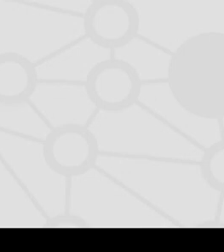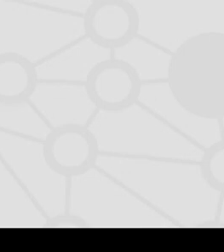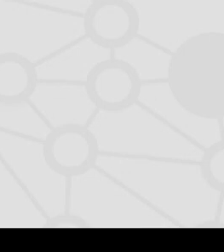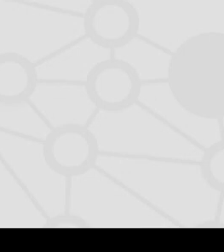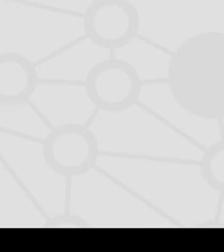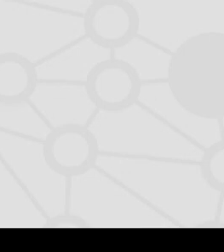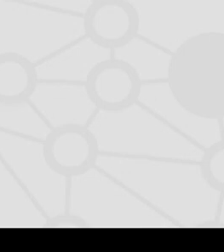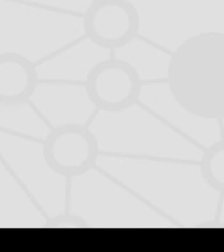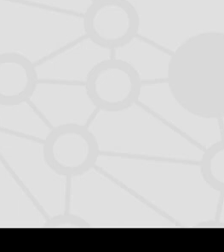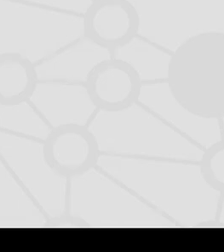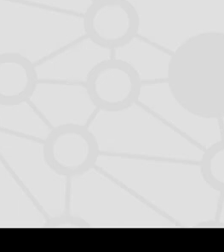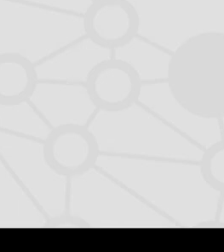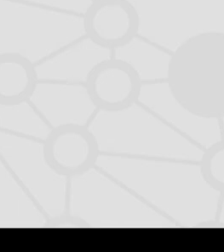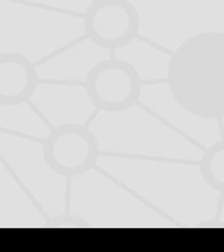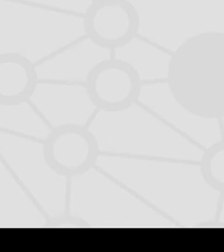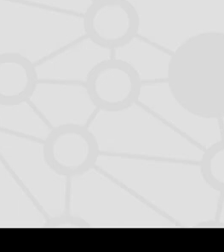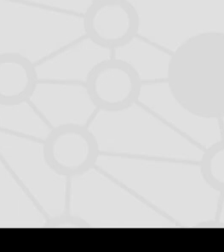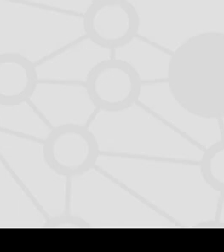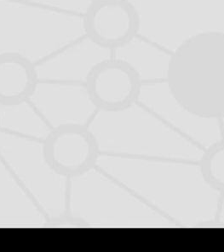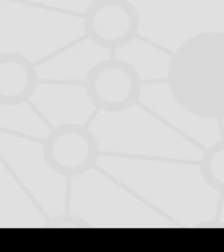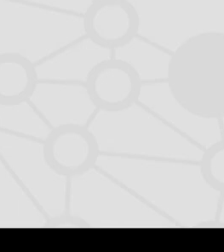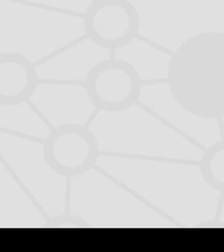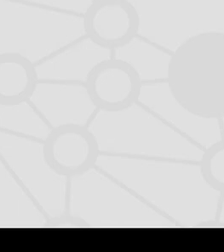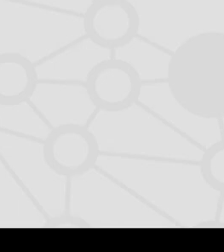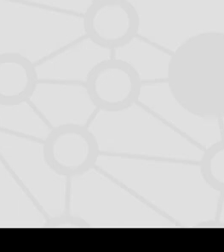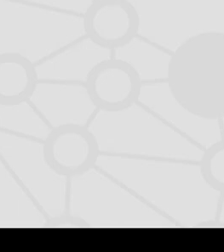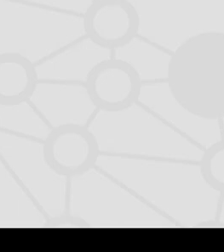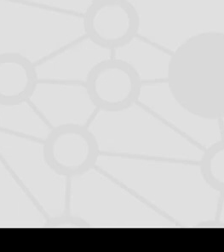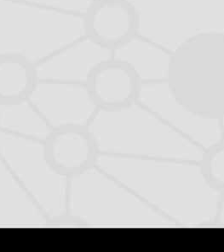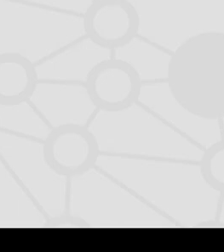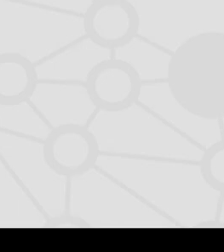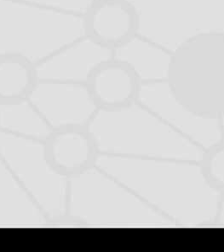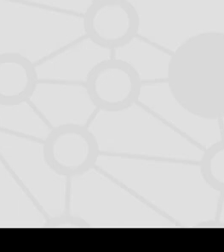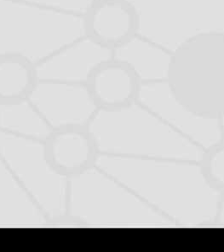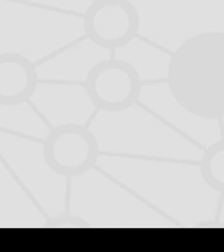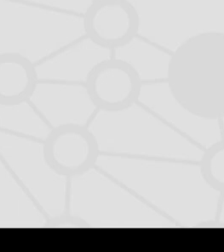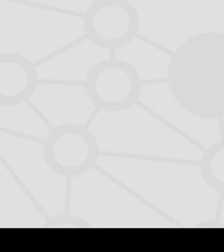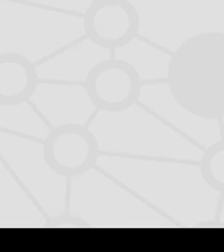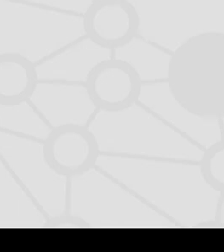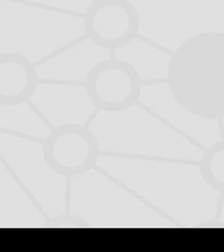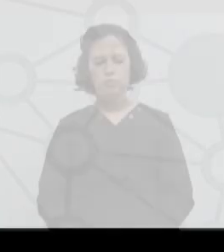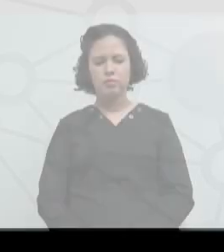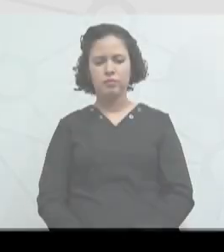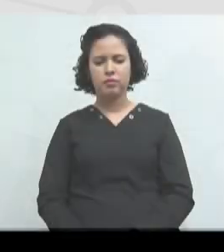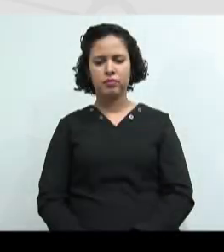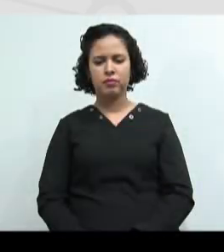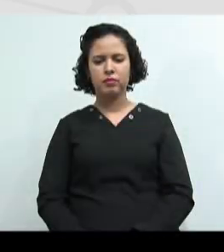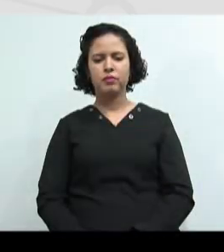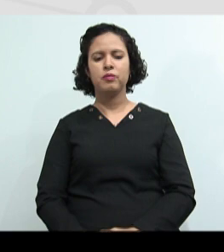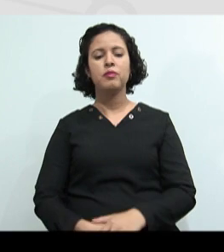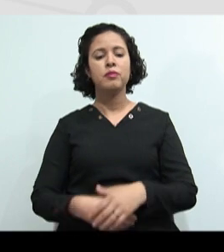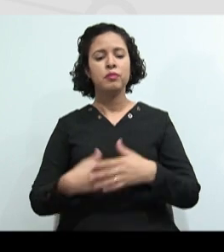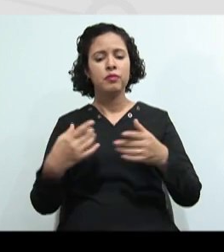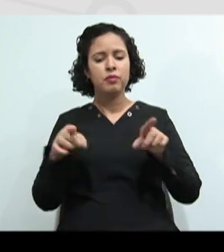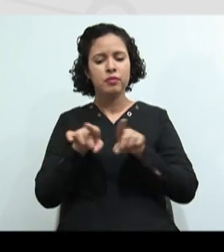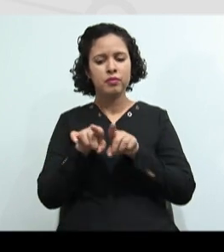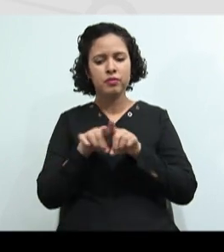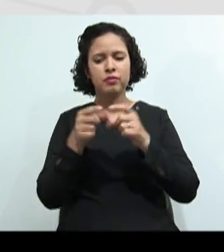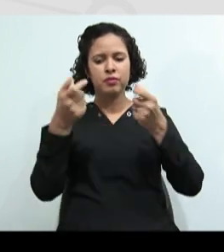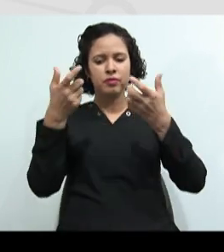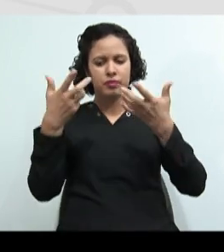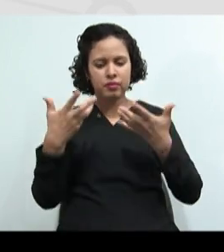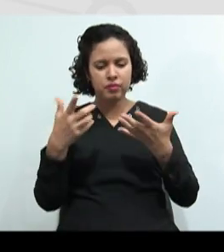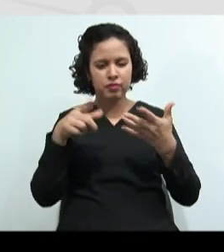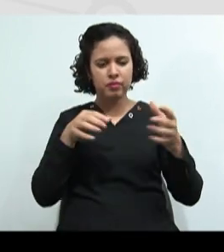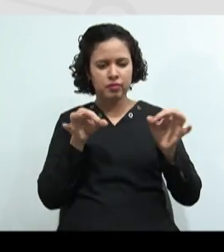áreas específicas, isso está tudo dentro do tático. E, para finalizar os tipos de planejamento, falamos aí do planejamento operacional,